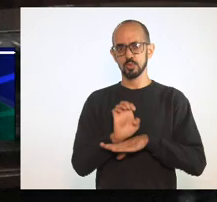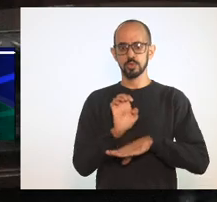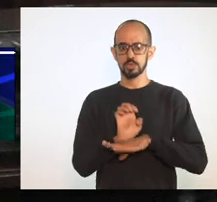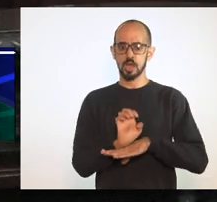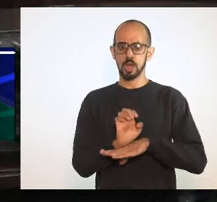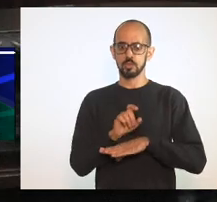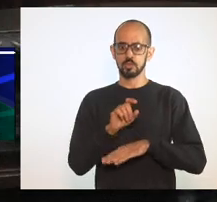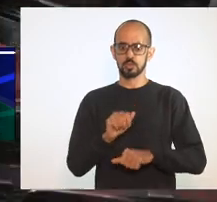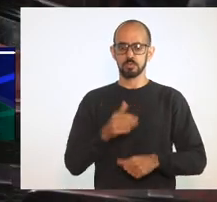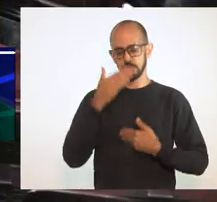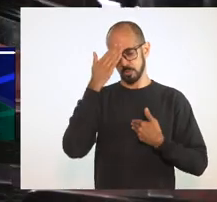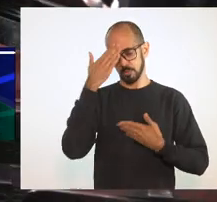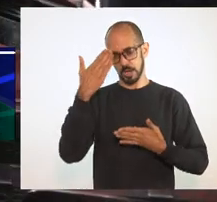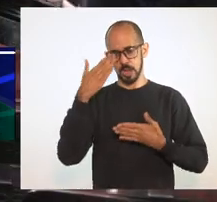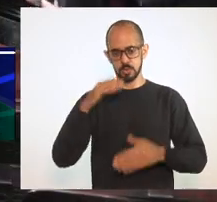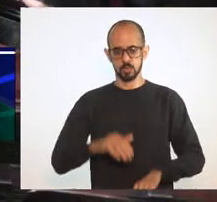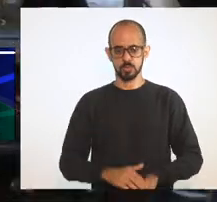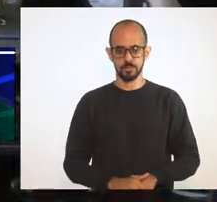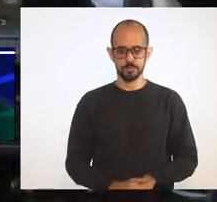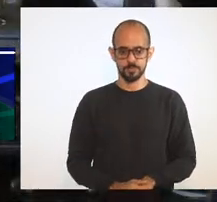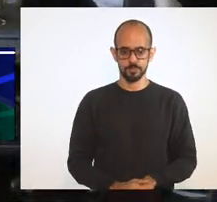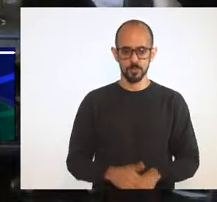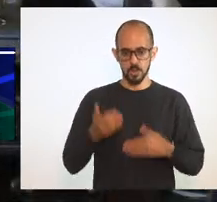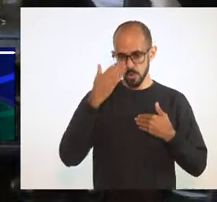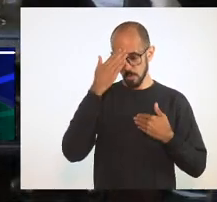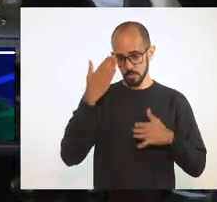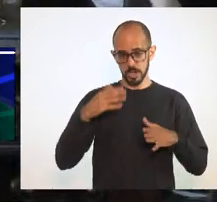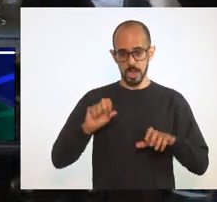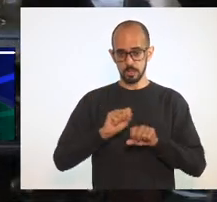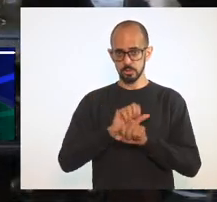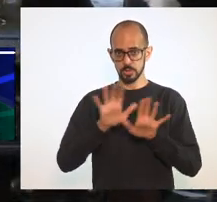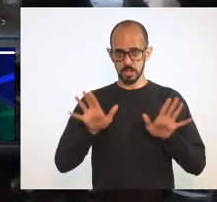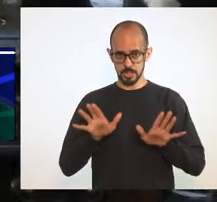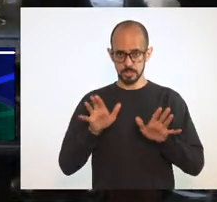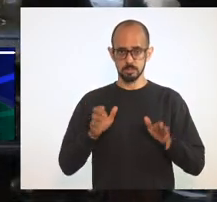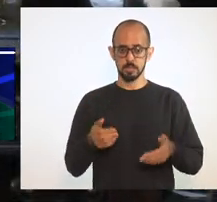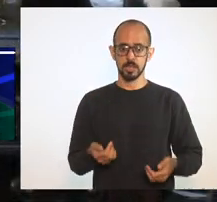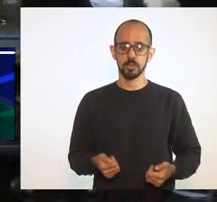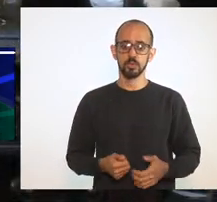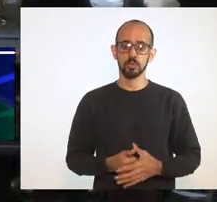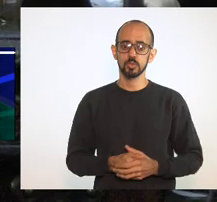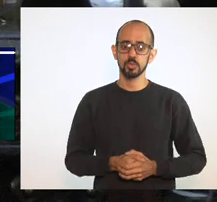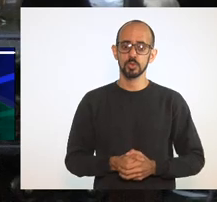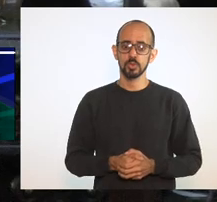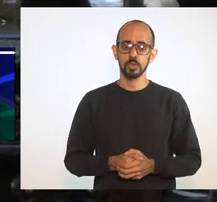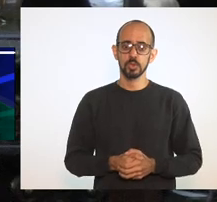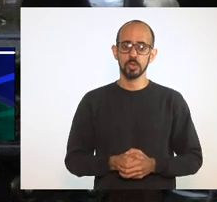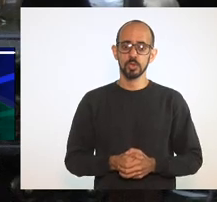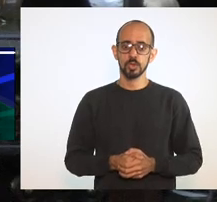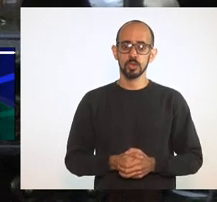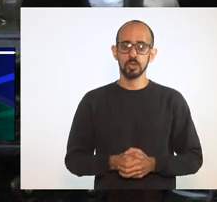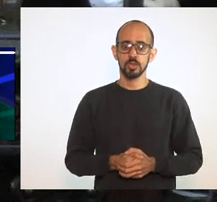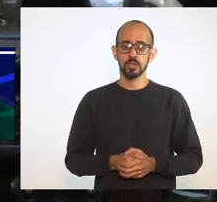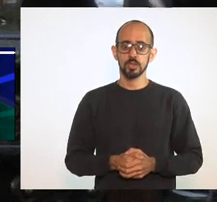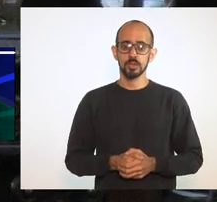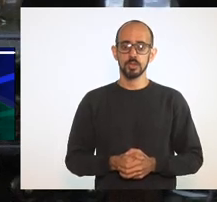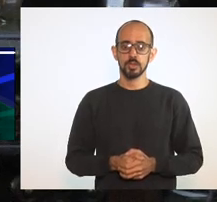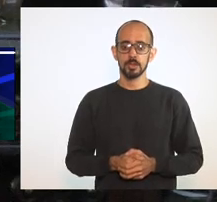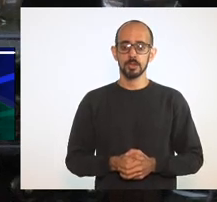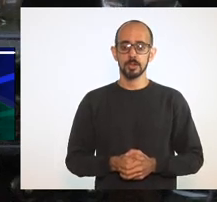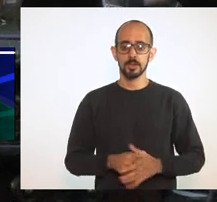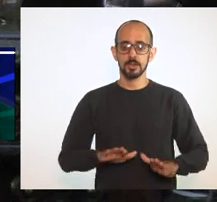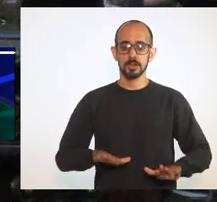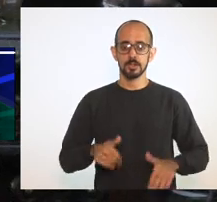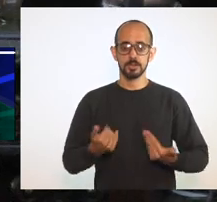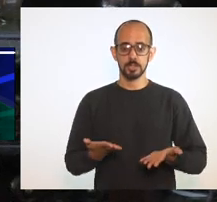Estado. Obrigado. Obrigado, deputado André Siciliano, presidente dessa casa. E muito me honra já fazer